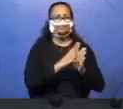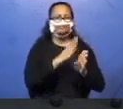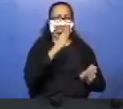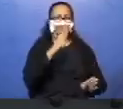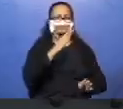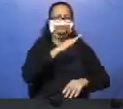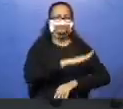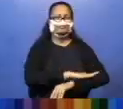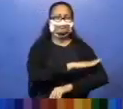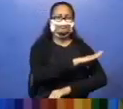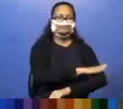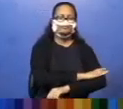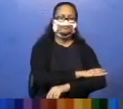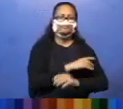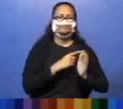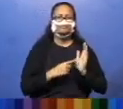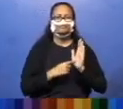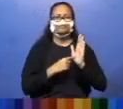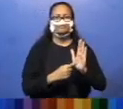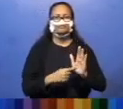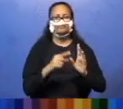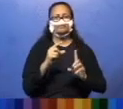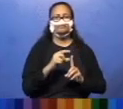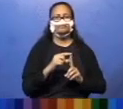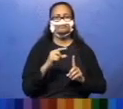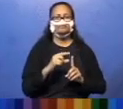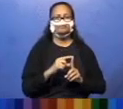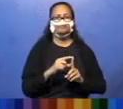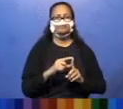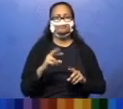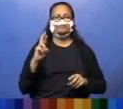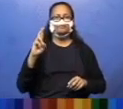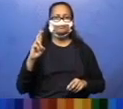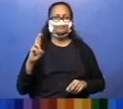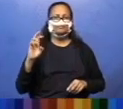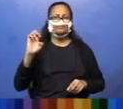sapinhos, apareceu essa palavra, região.